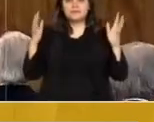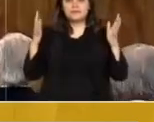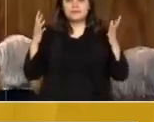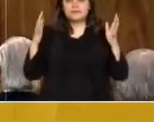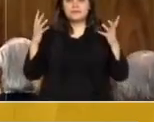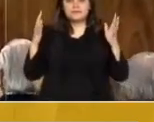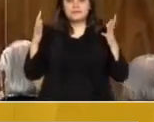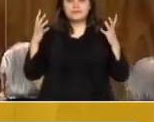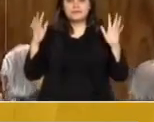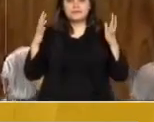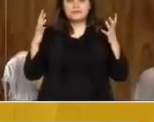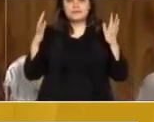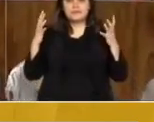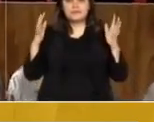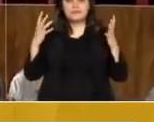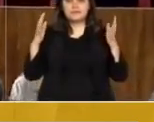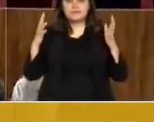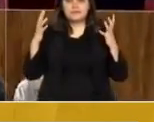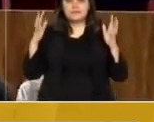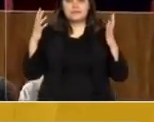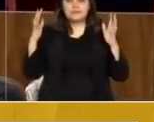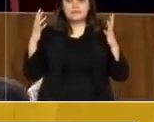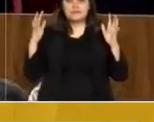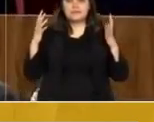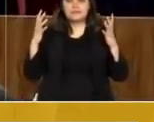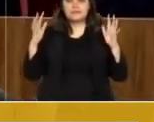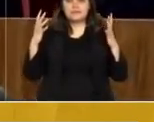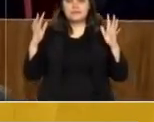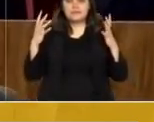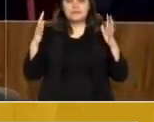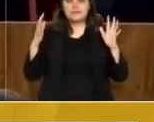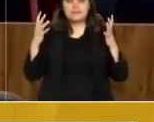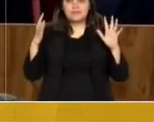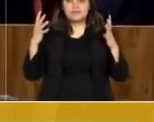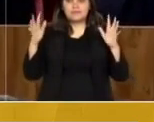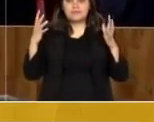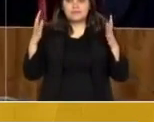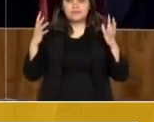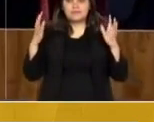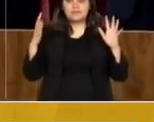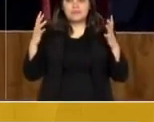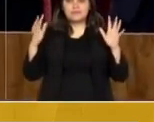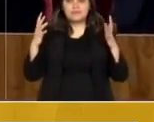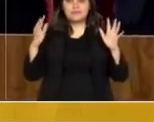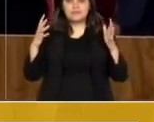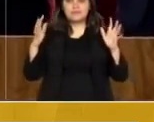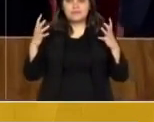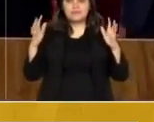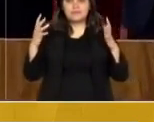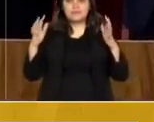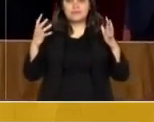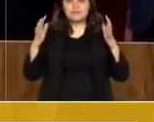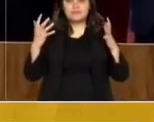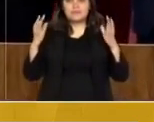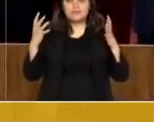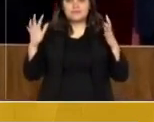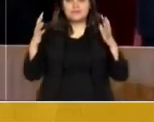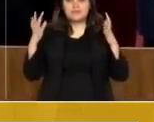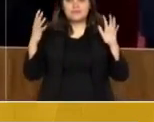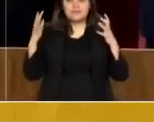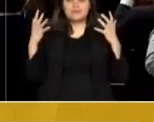os bandidos do Mensalão, o comportamento do TSE e o desempenho do